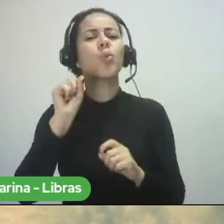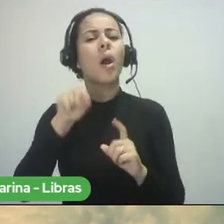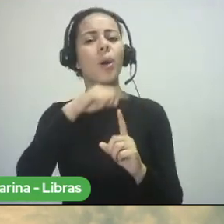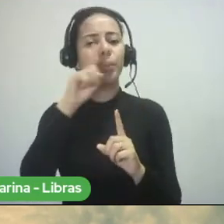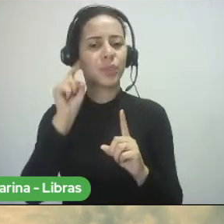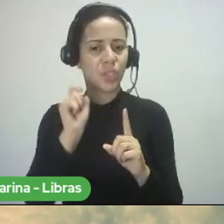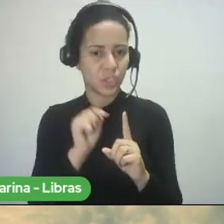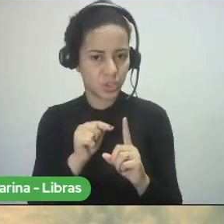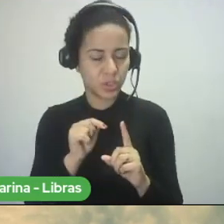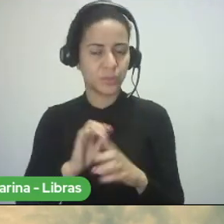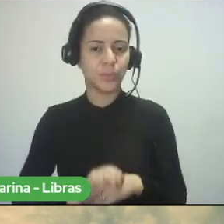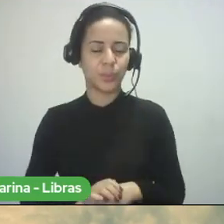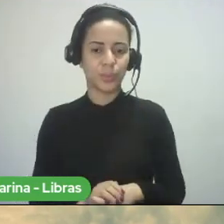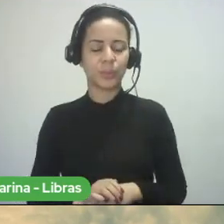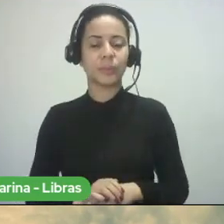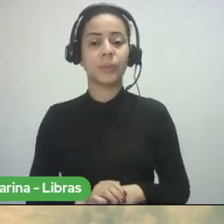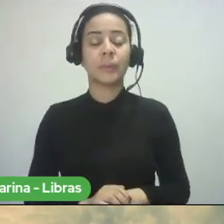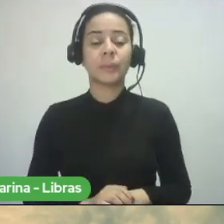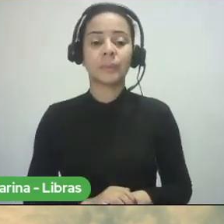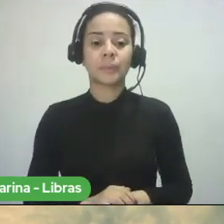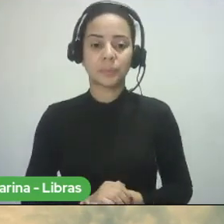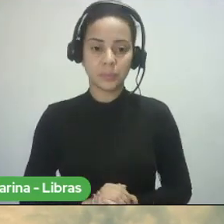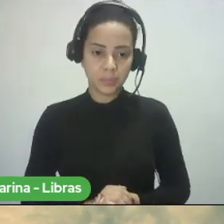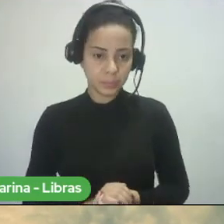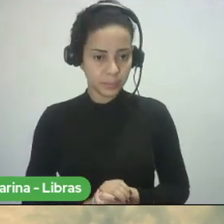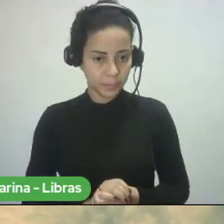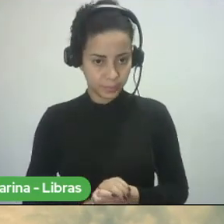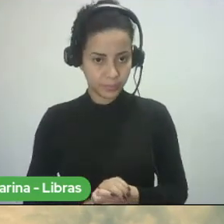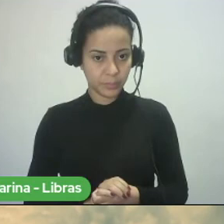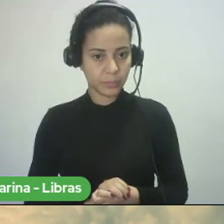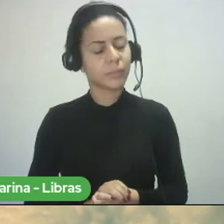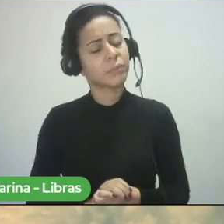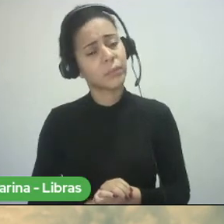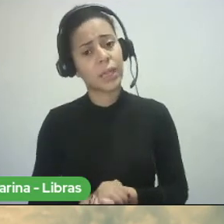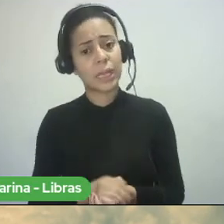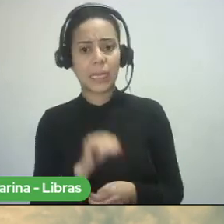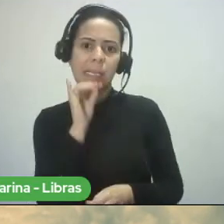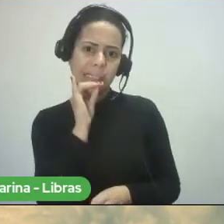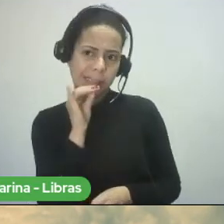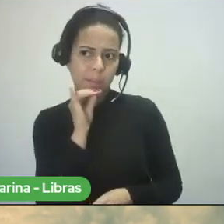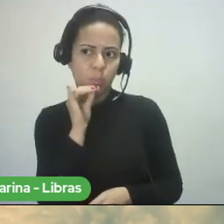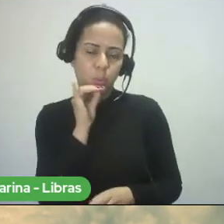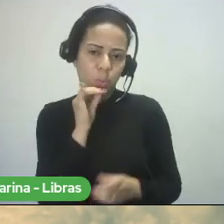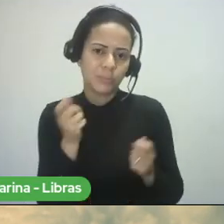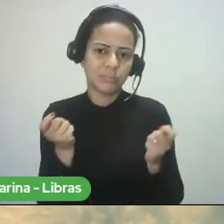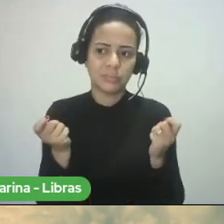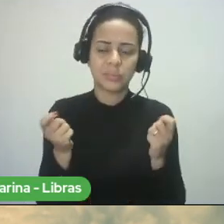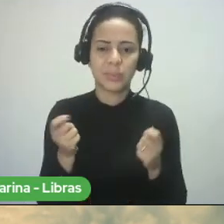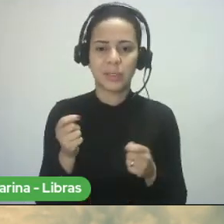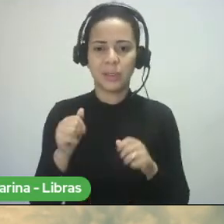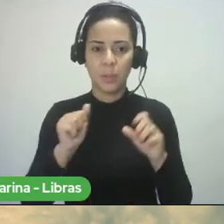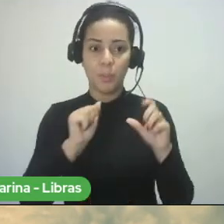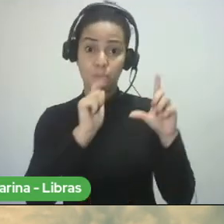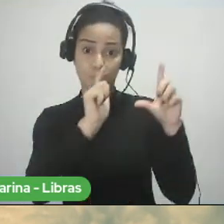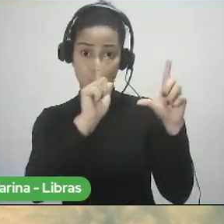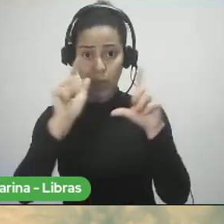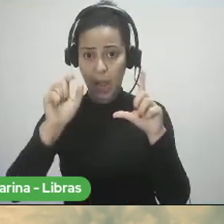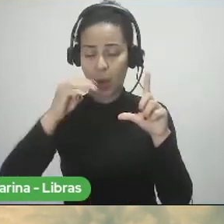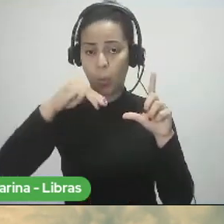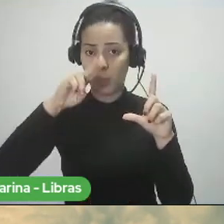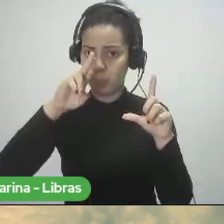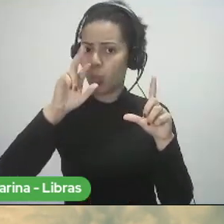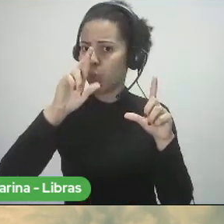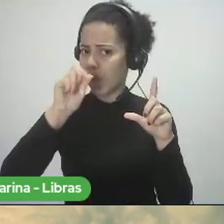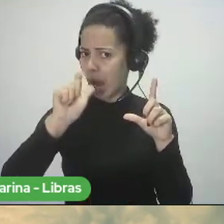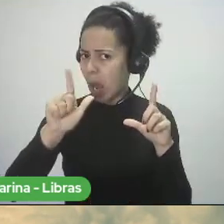direito a um voto, né? Isso funciona super bem no Mural, em outras ferramentas também vai funcionar, né?